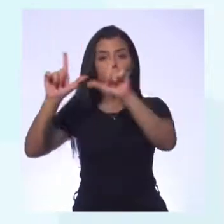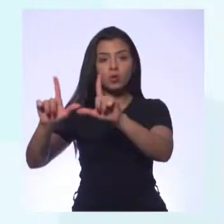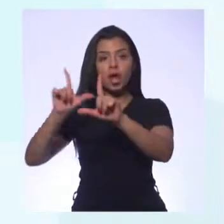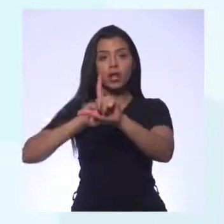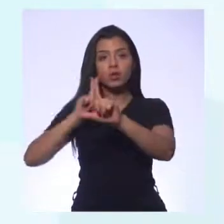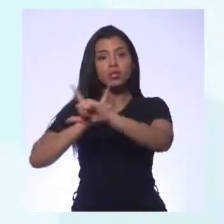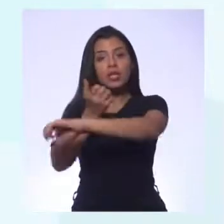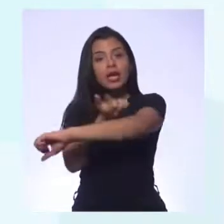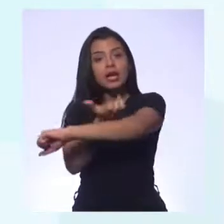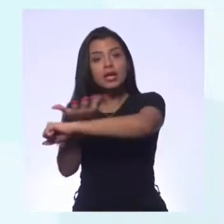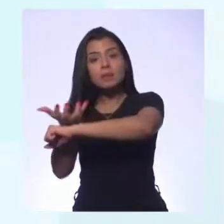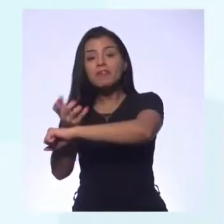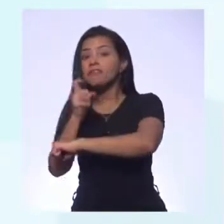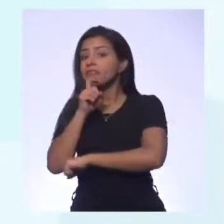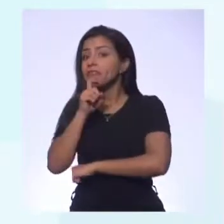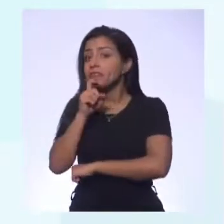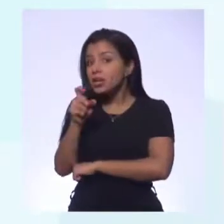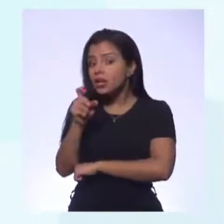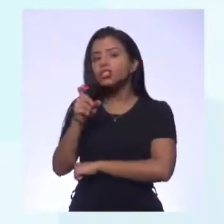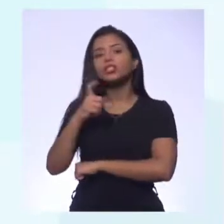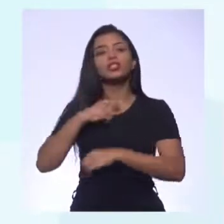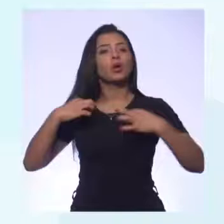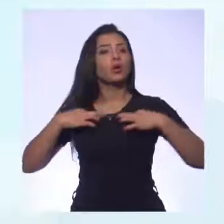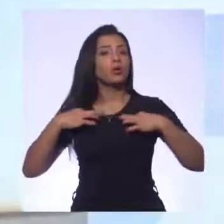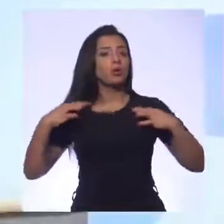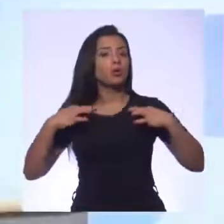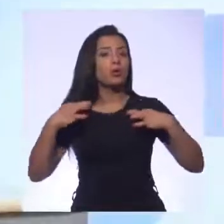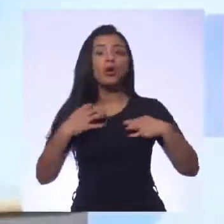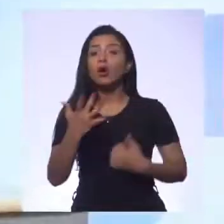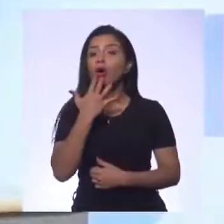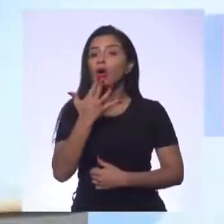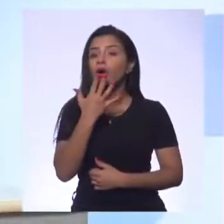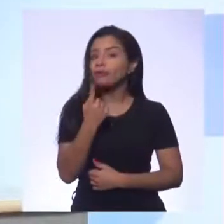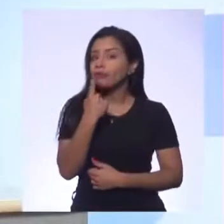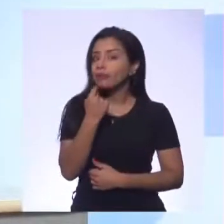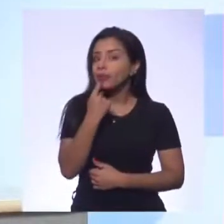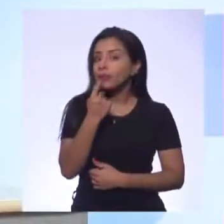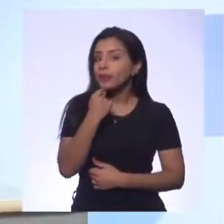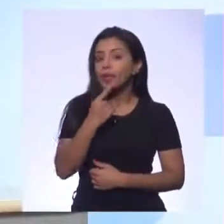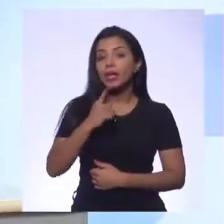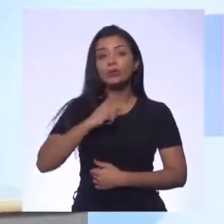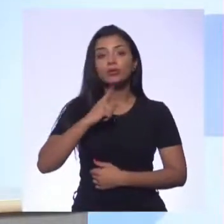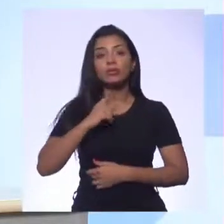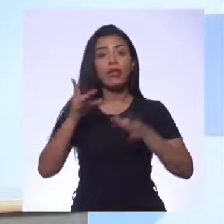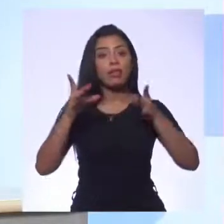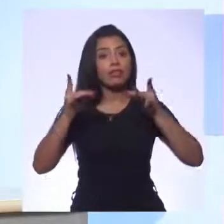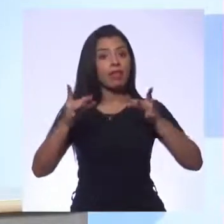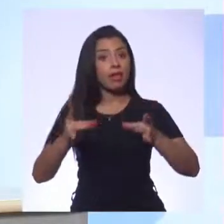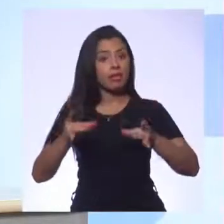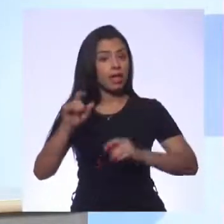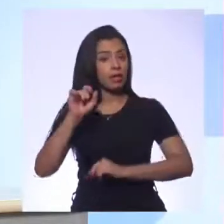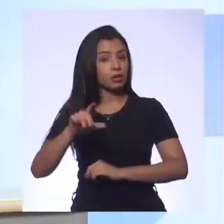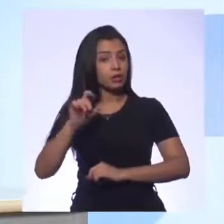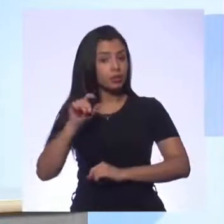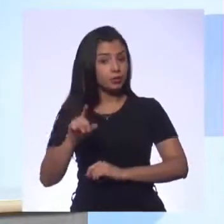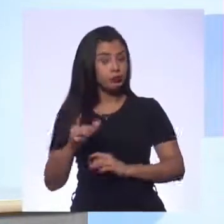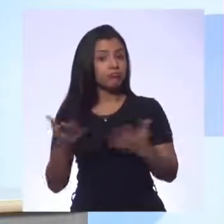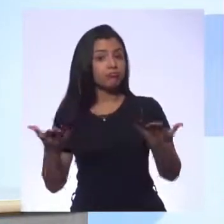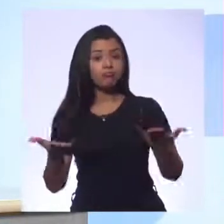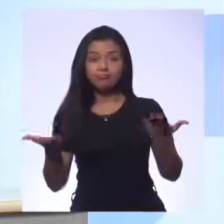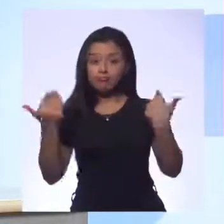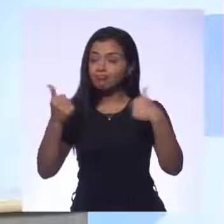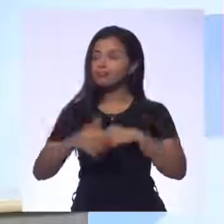grama verde, a cor do uniforme vermelha, com detalhes em azul, e por aí vai.